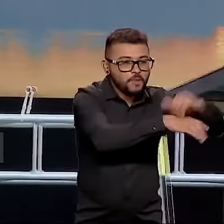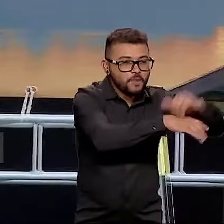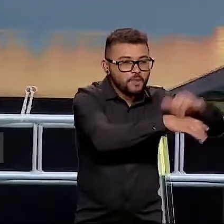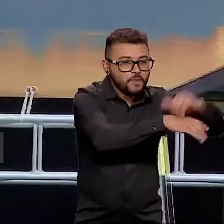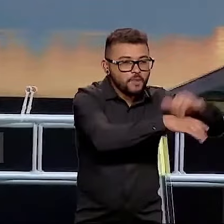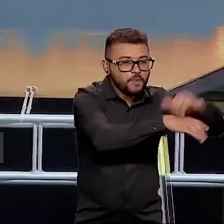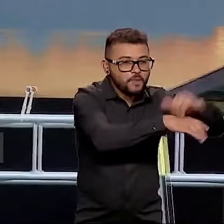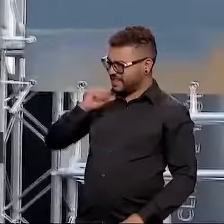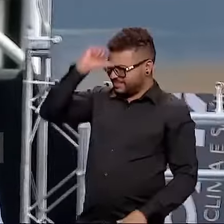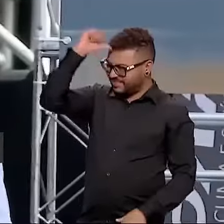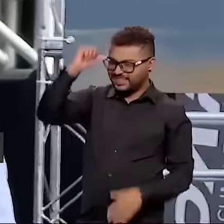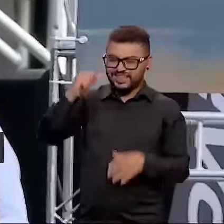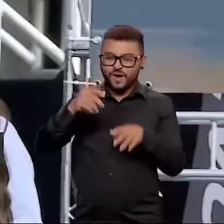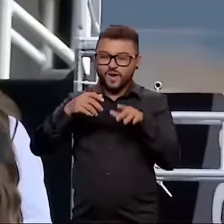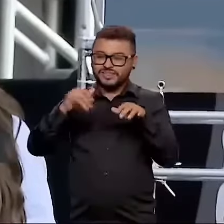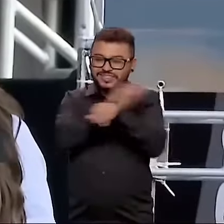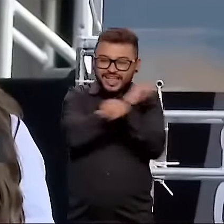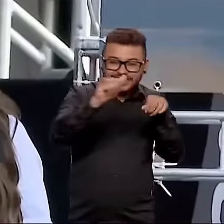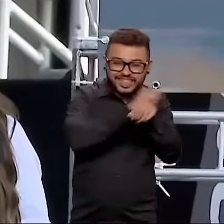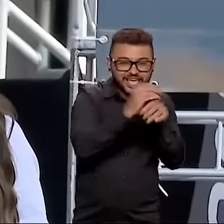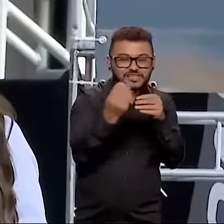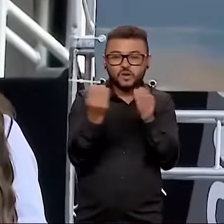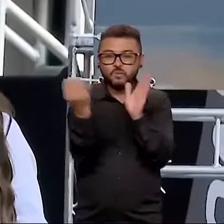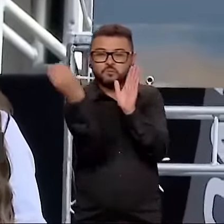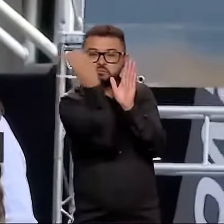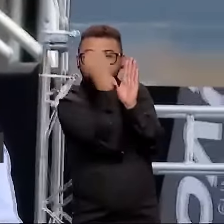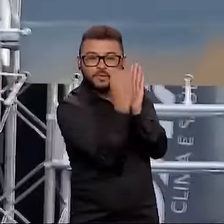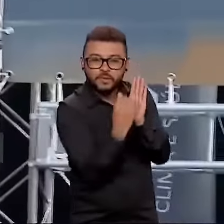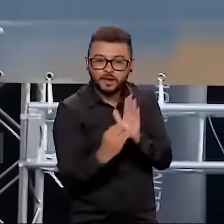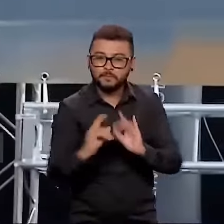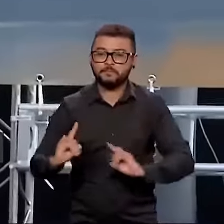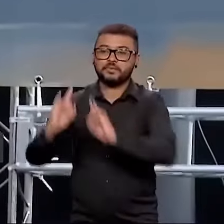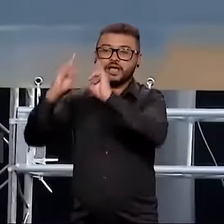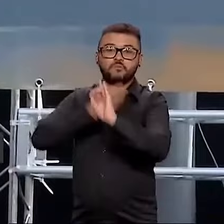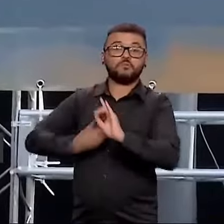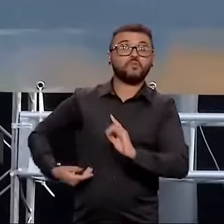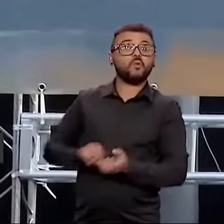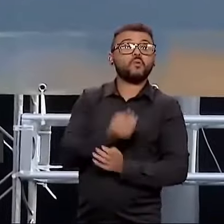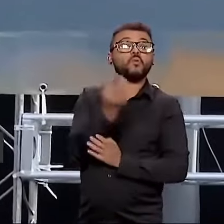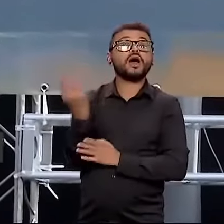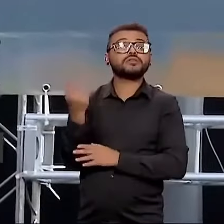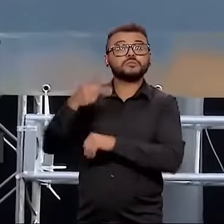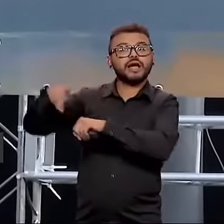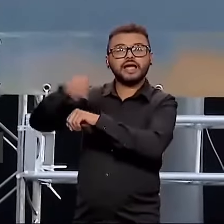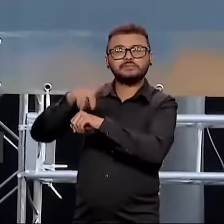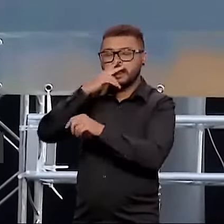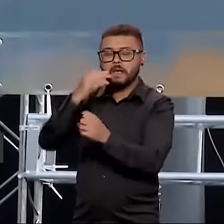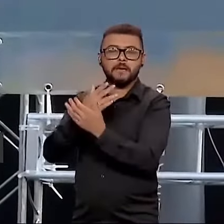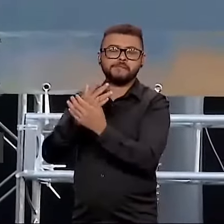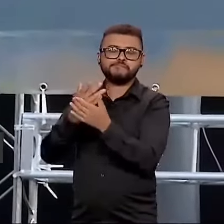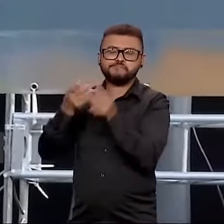para a Esther fazer um levantamento de todos os prédios públicos que nós temos nesse país